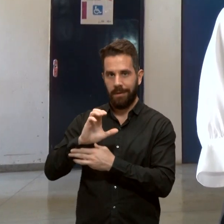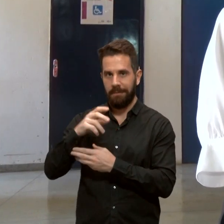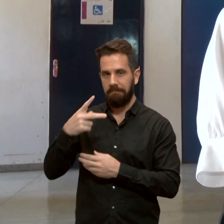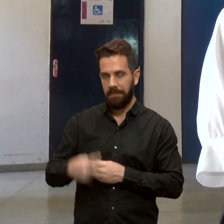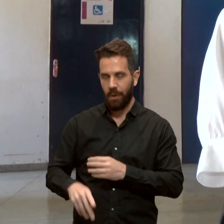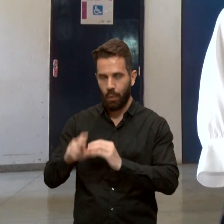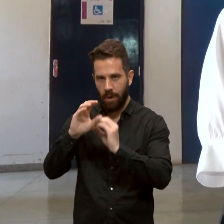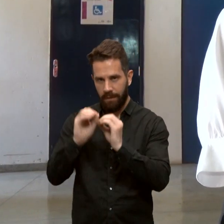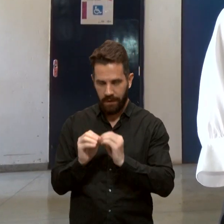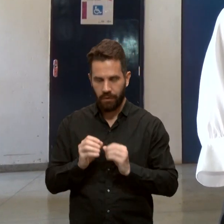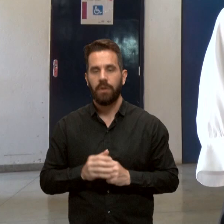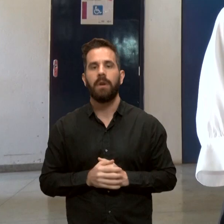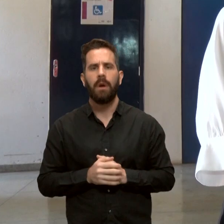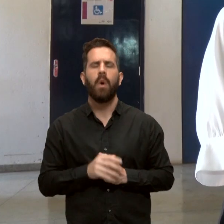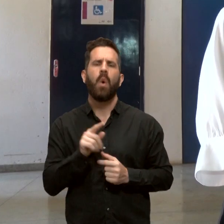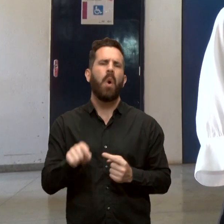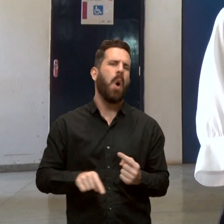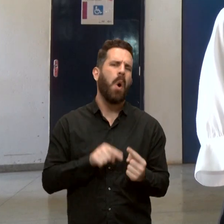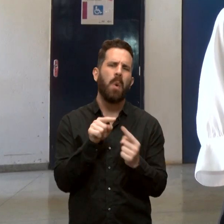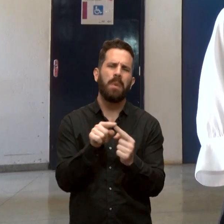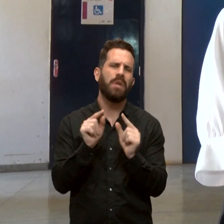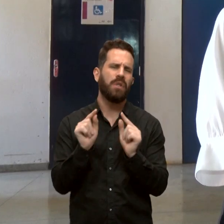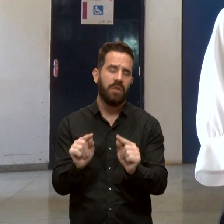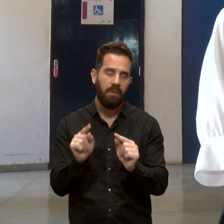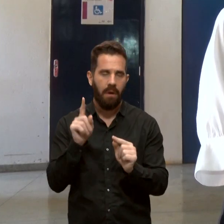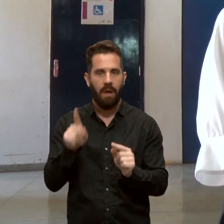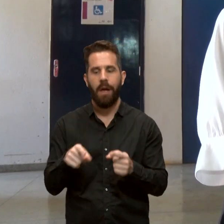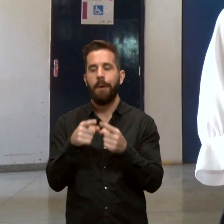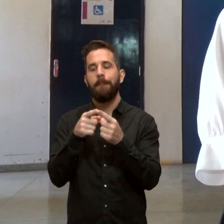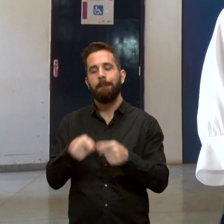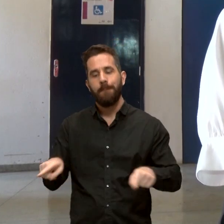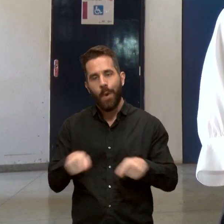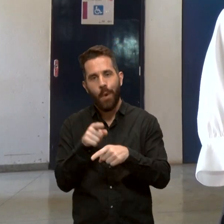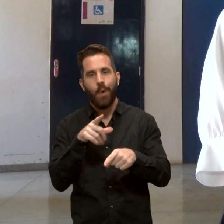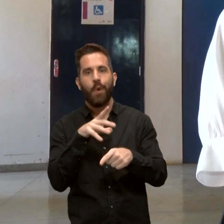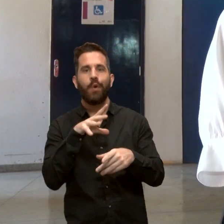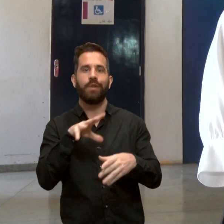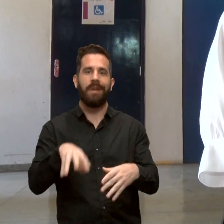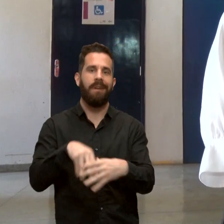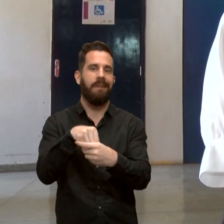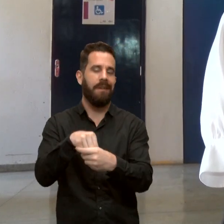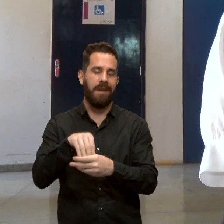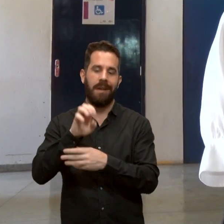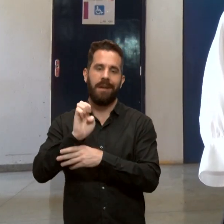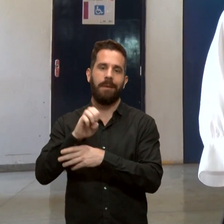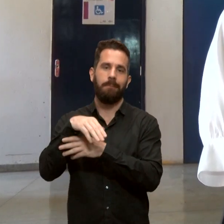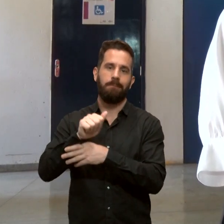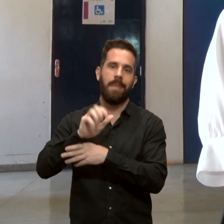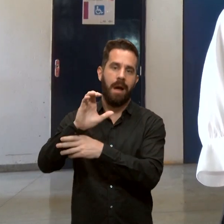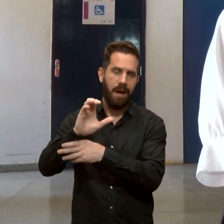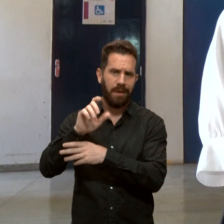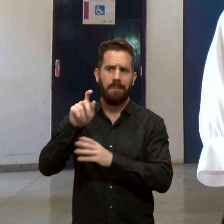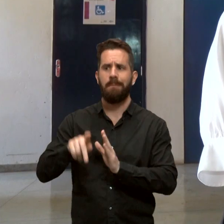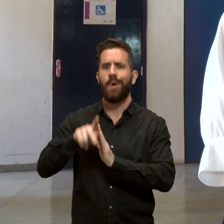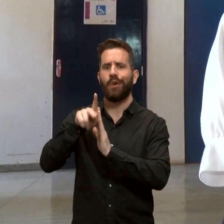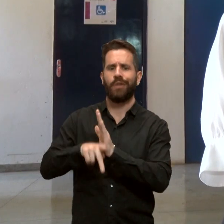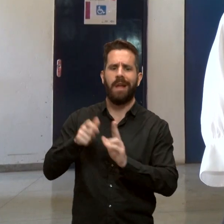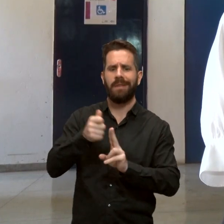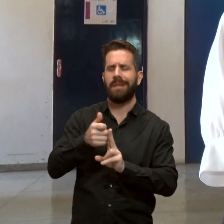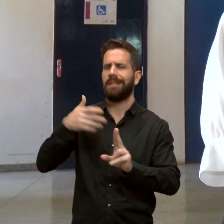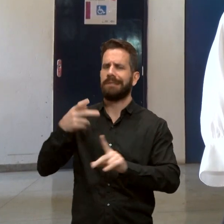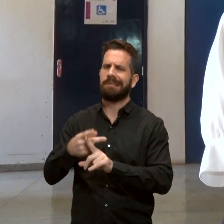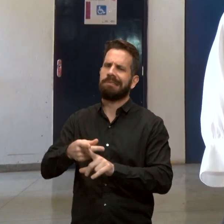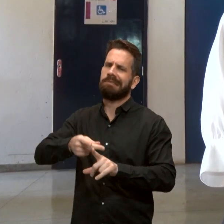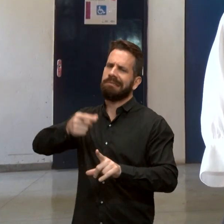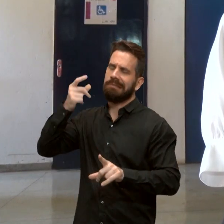nosso é falar de música na escola de música, um dos projetos de extensão mais antigos da UFG. Eu sou a